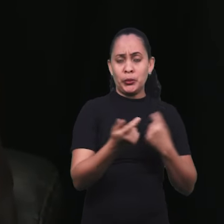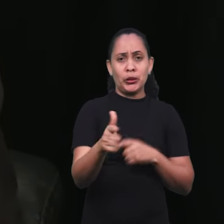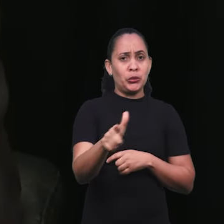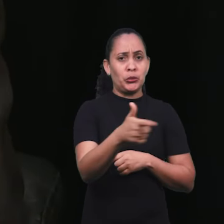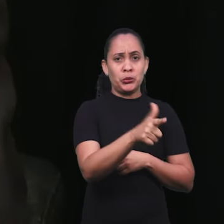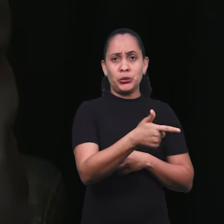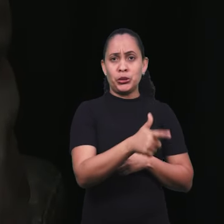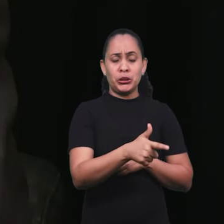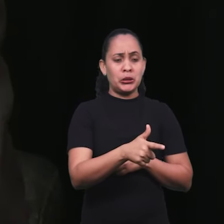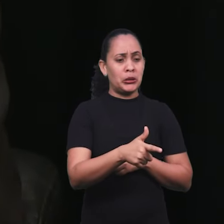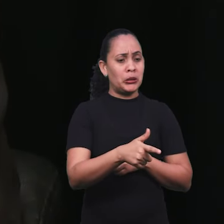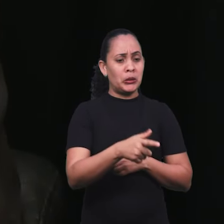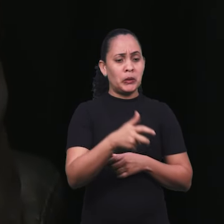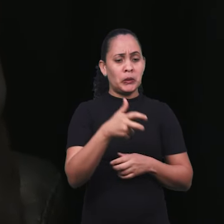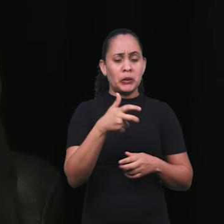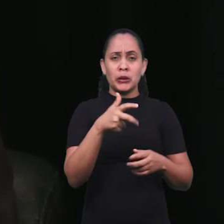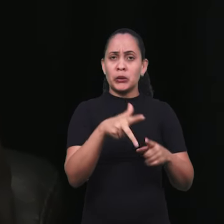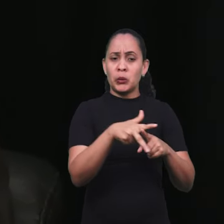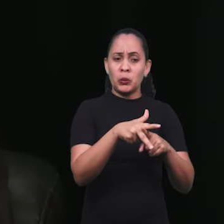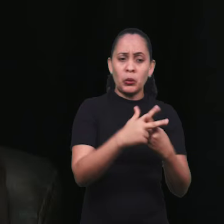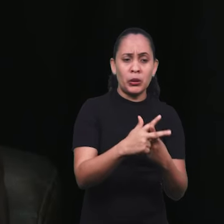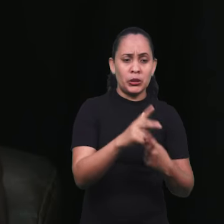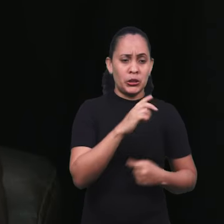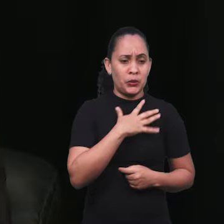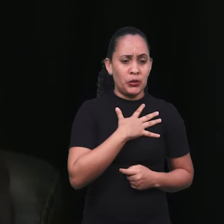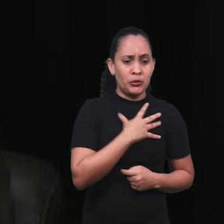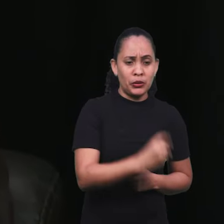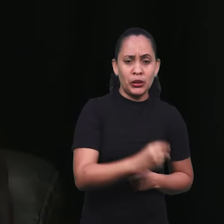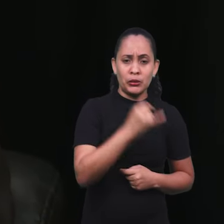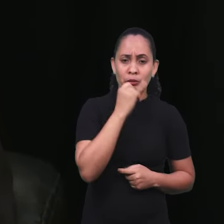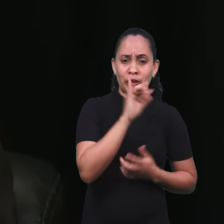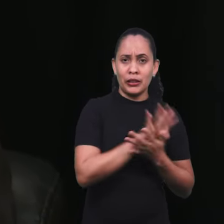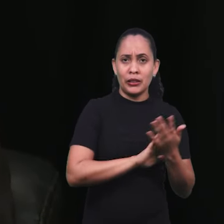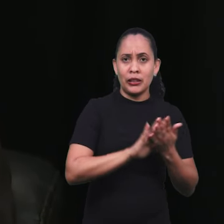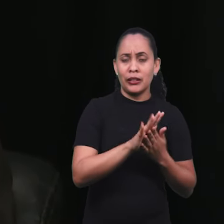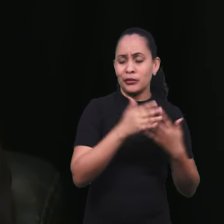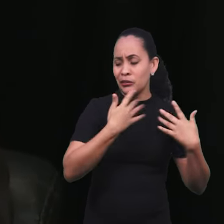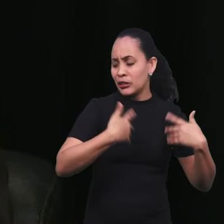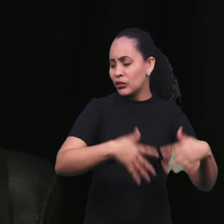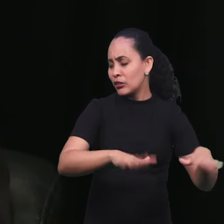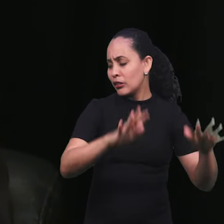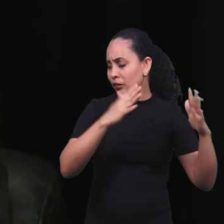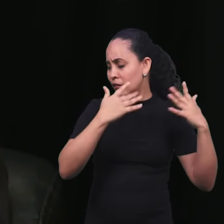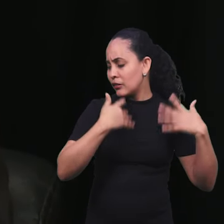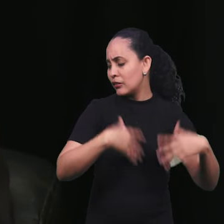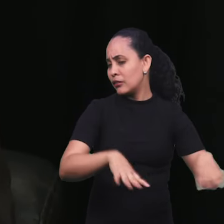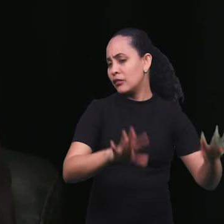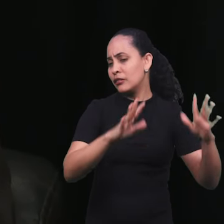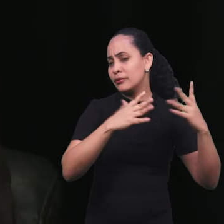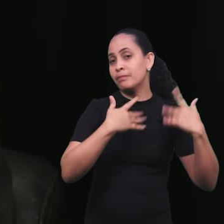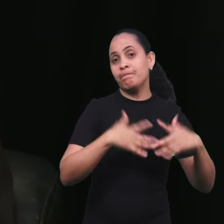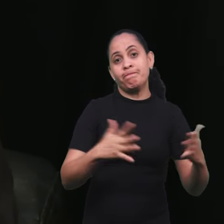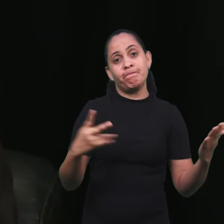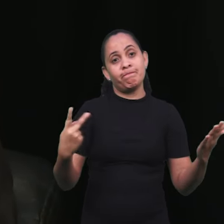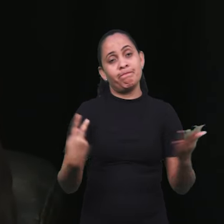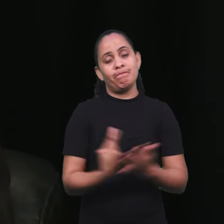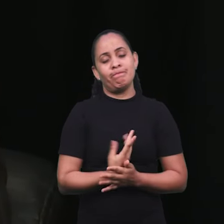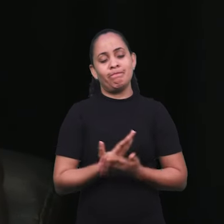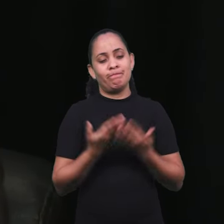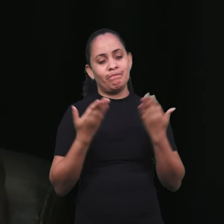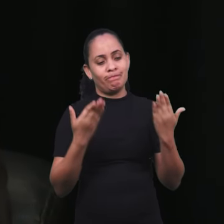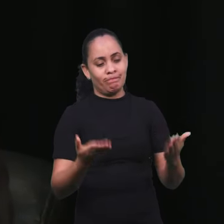casa, né? Não repreendia os filhos, né? Não tomou providência e deixando aquilo acontecer, quer dizer, é uma